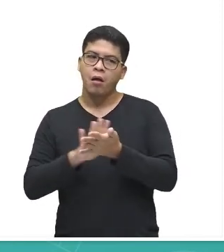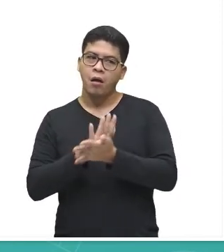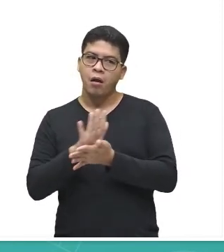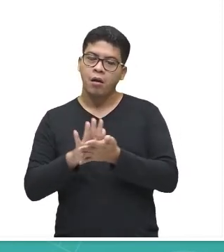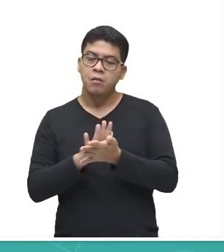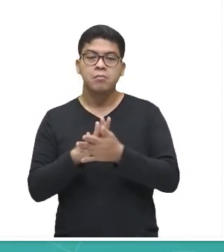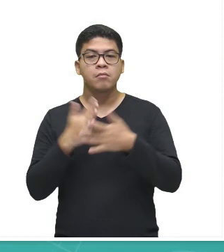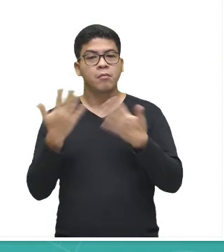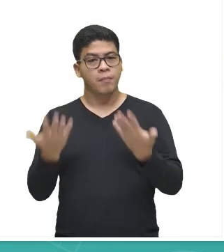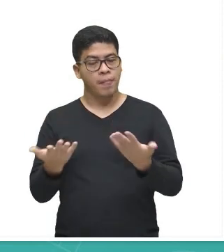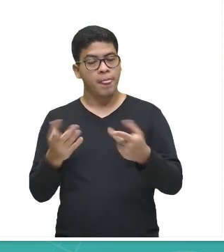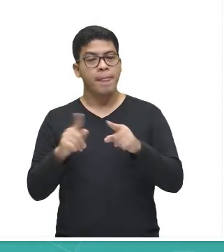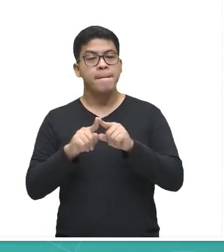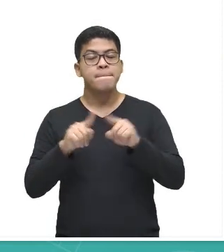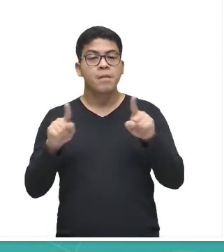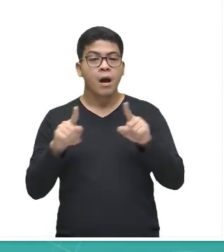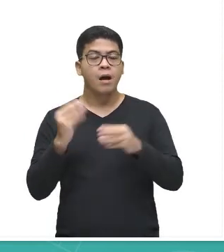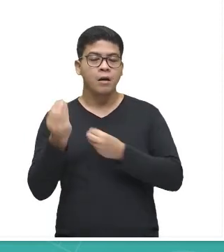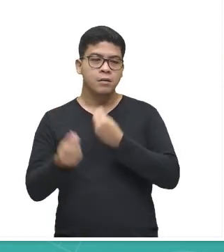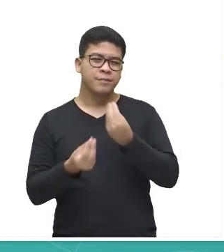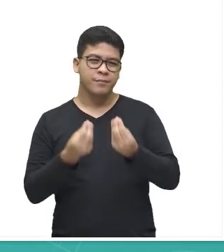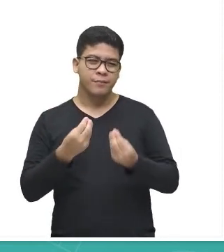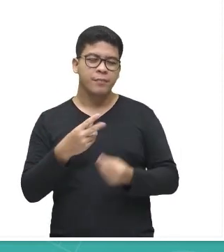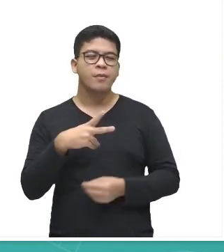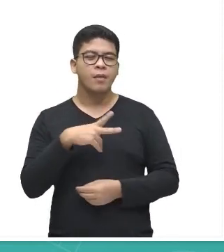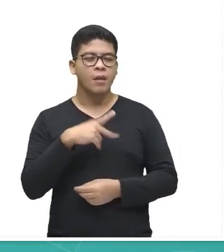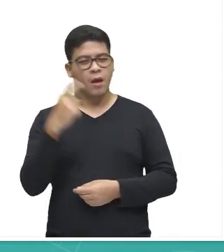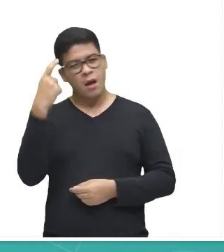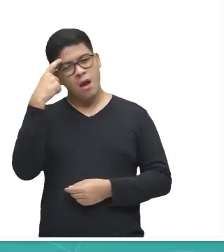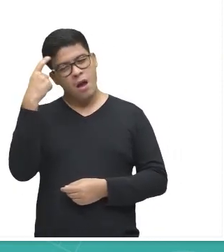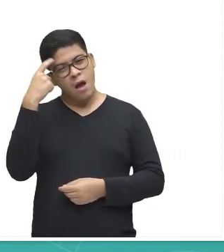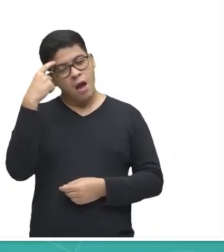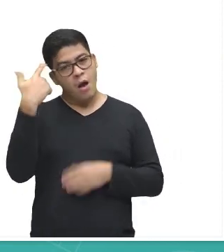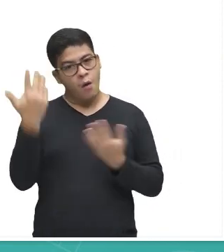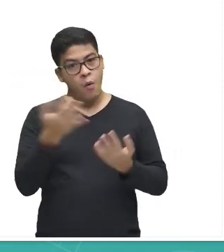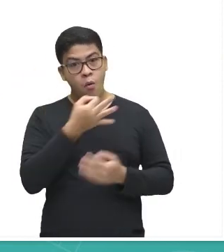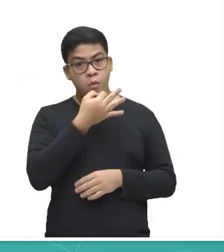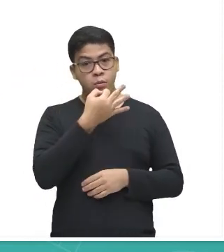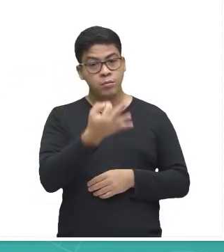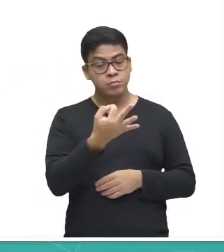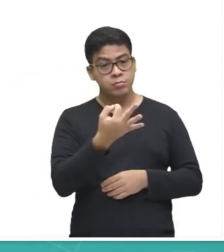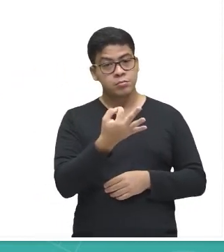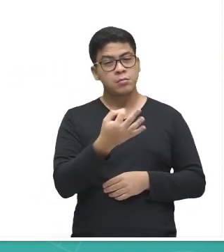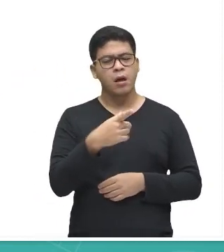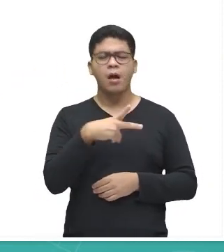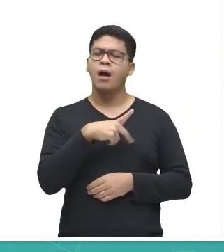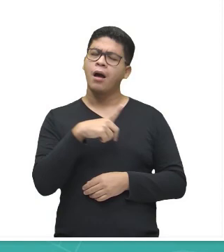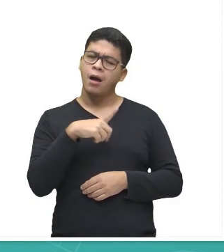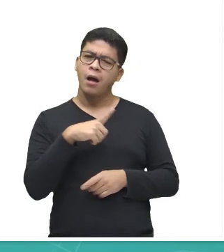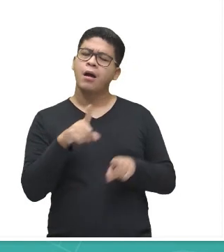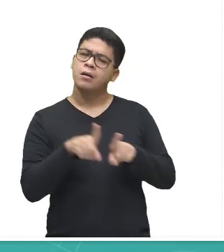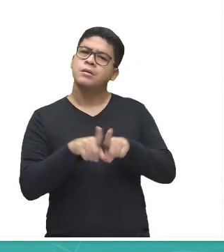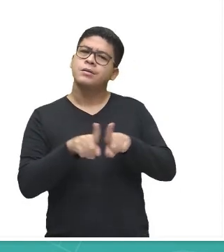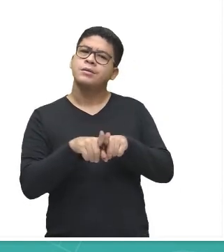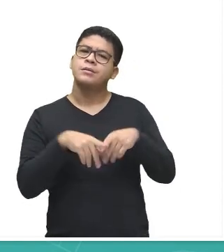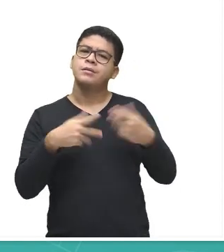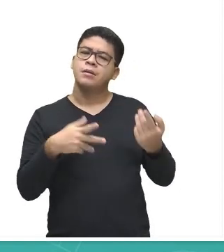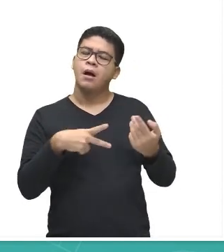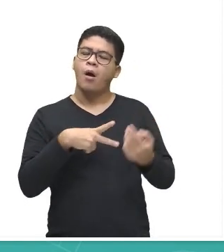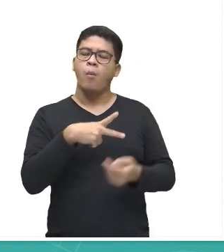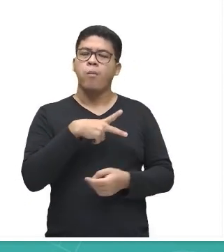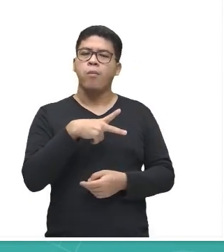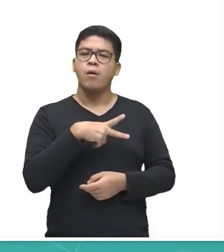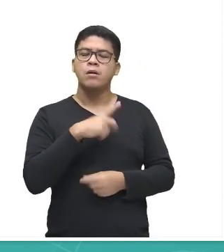respondeu sobre essas tarefas, mas nós comentamos o seguinte, que essa questão também, ela é